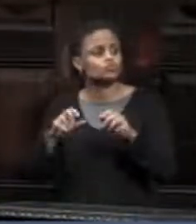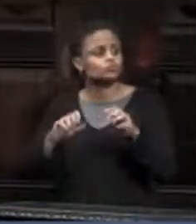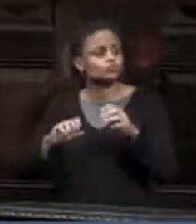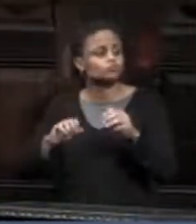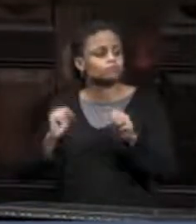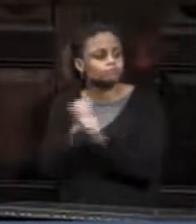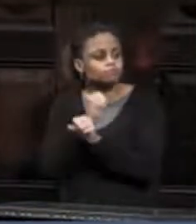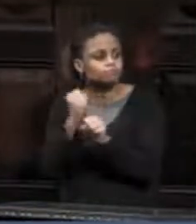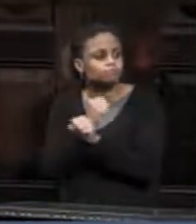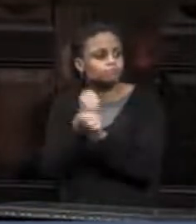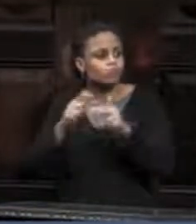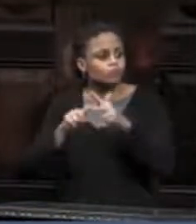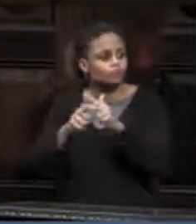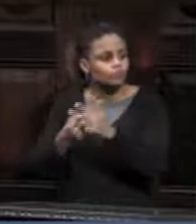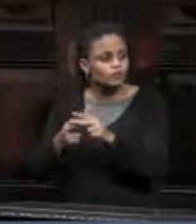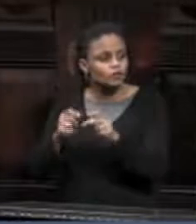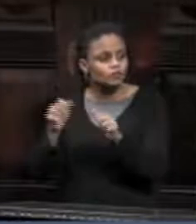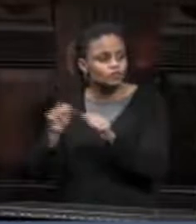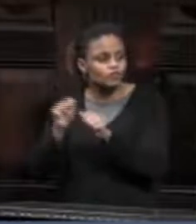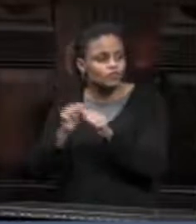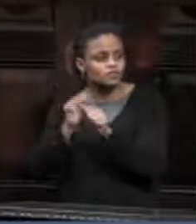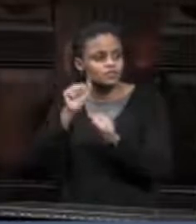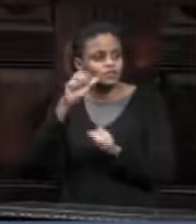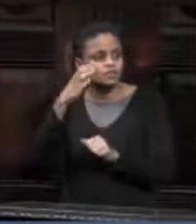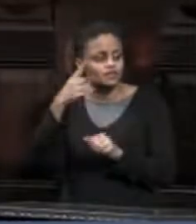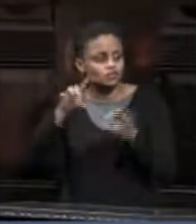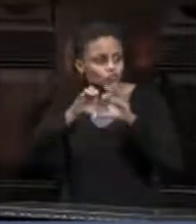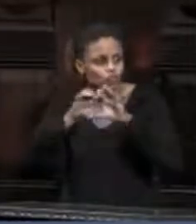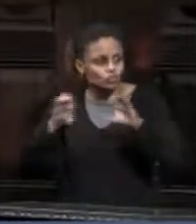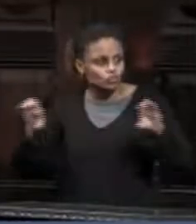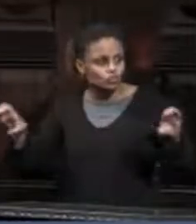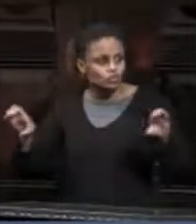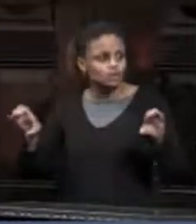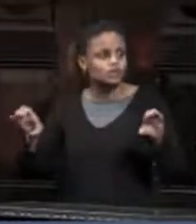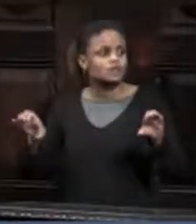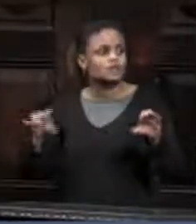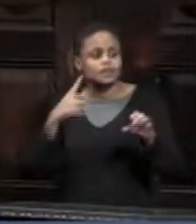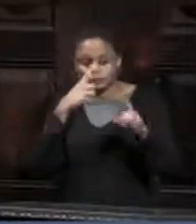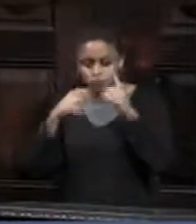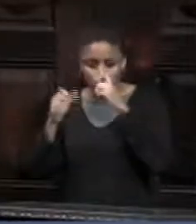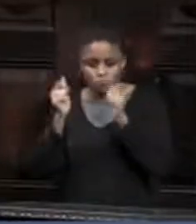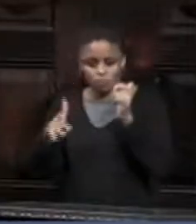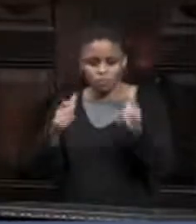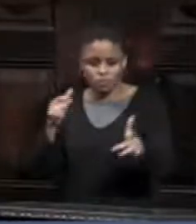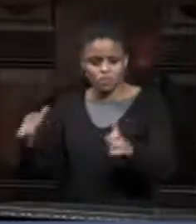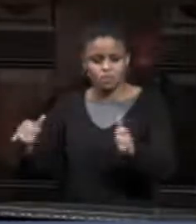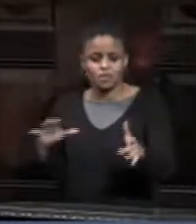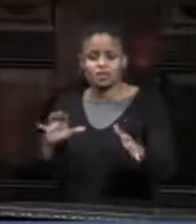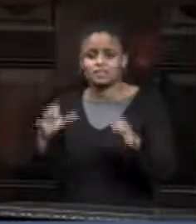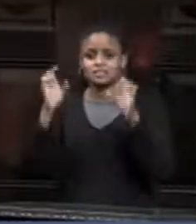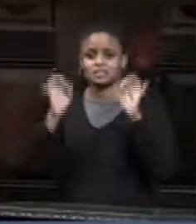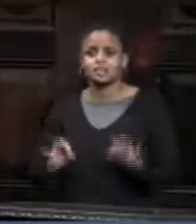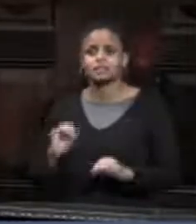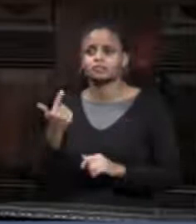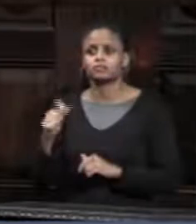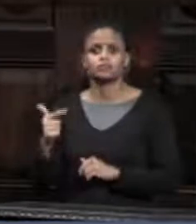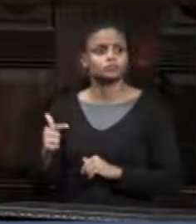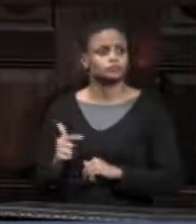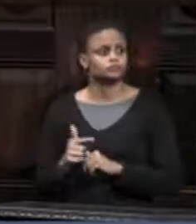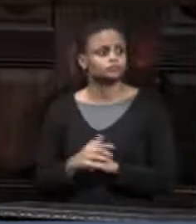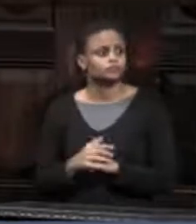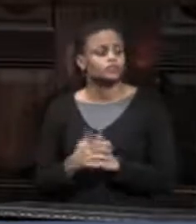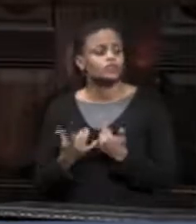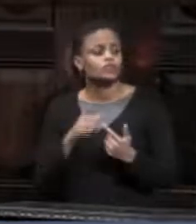volumes, alguns com altura superior a 30 metros de material cujo teor químico não é divulgado com a devida